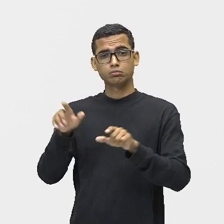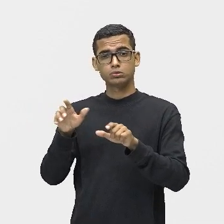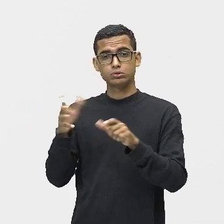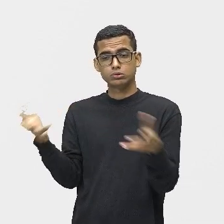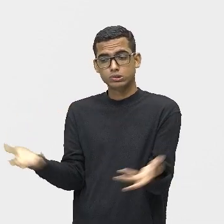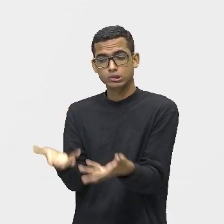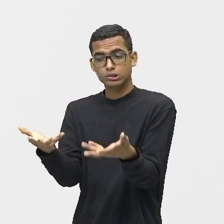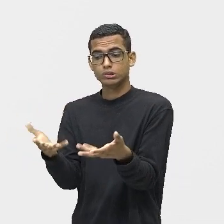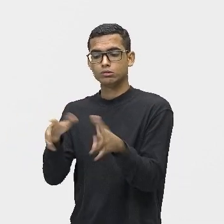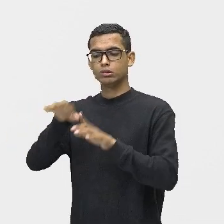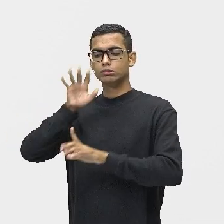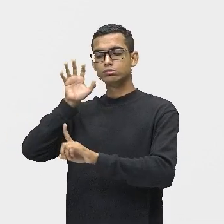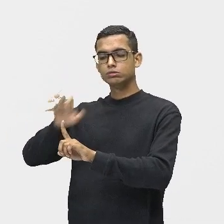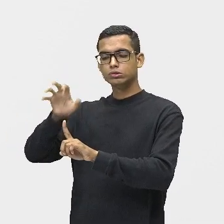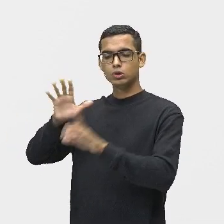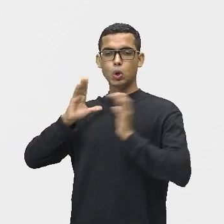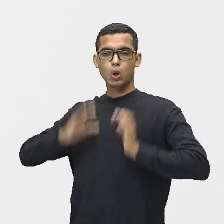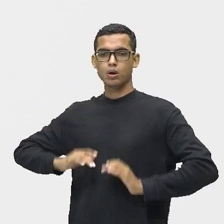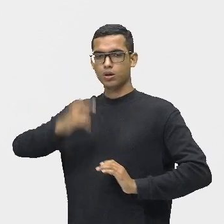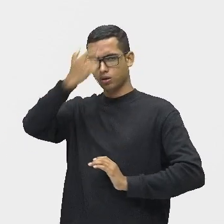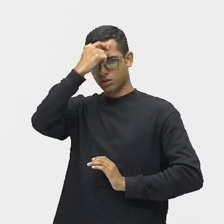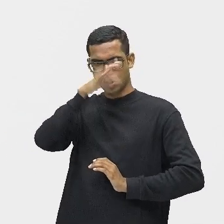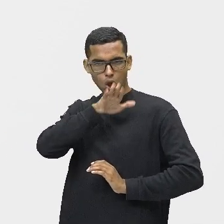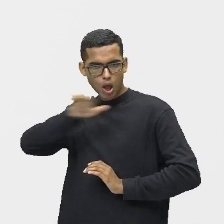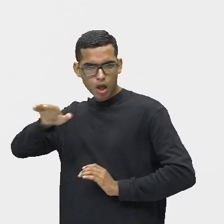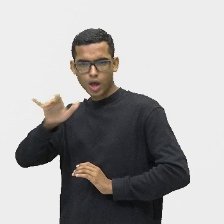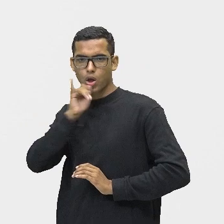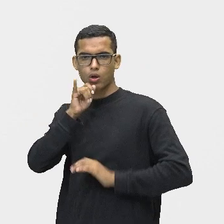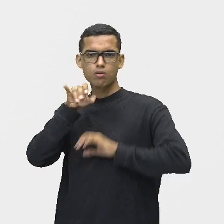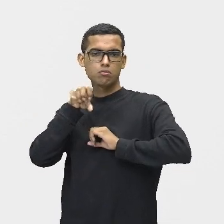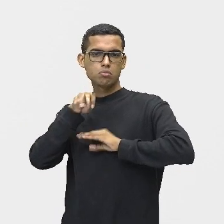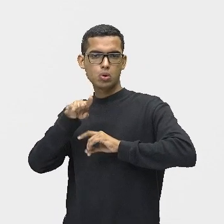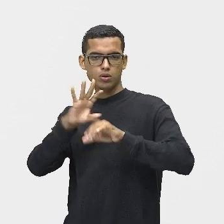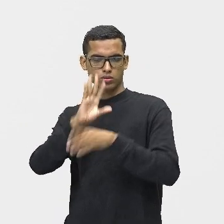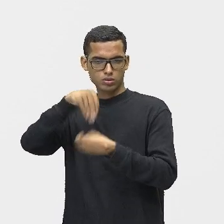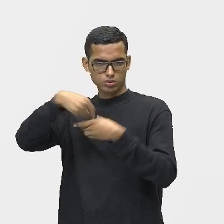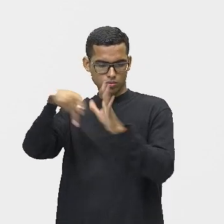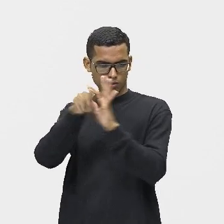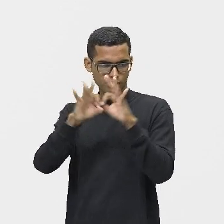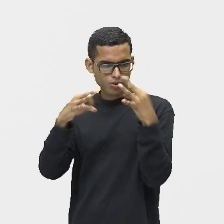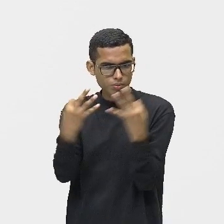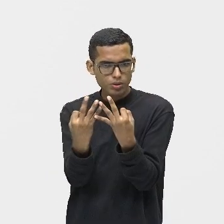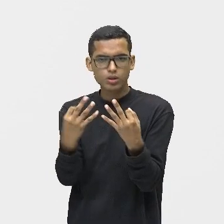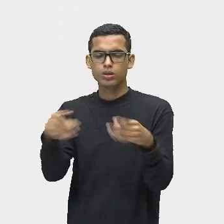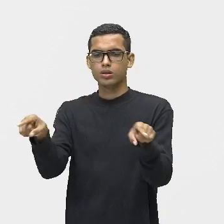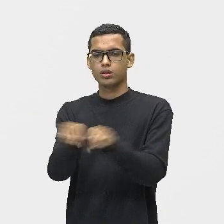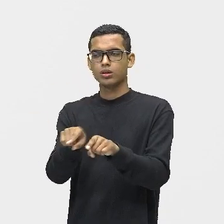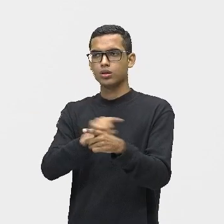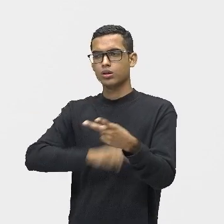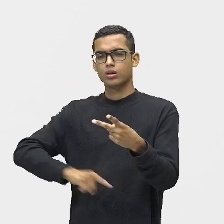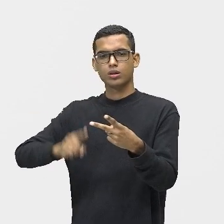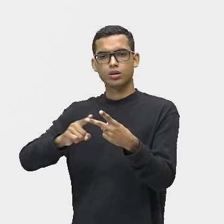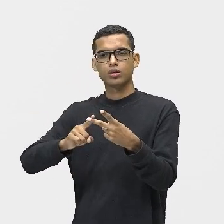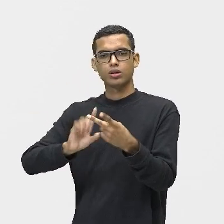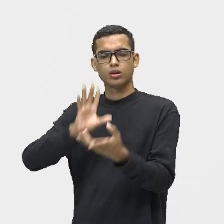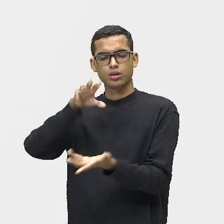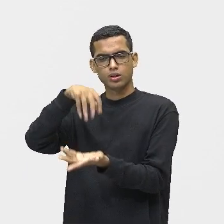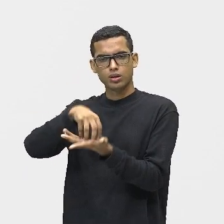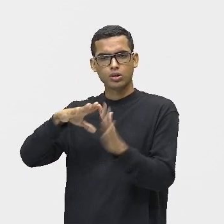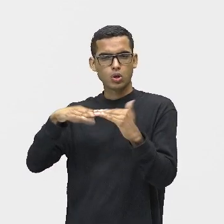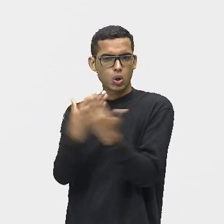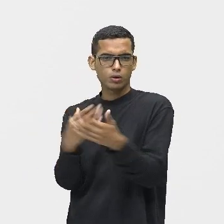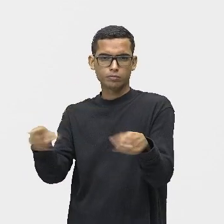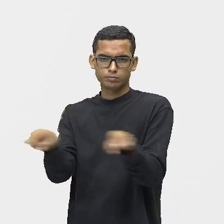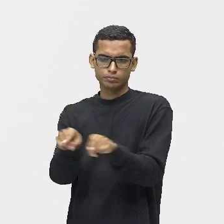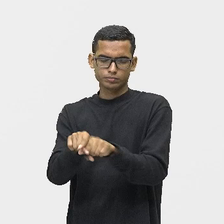Então ele apresenta esse primeiro argumento. Outro argumento que ele apresenta também, olha só, estudos mais recentes, como da Escola